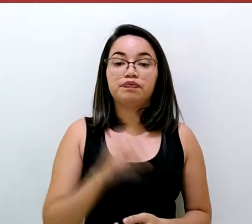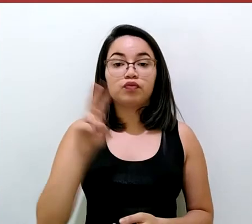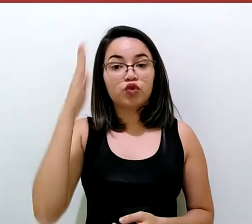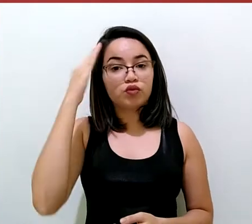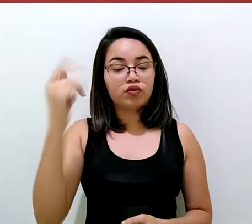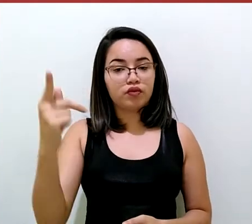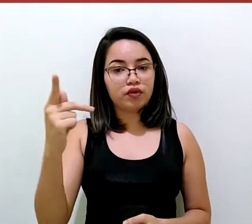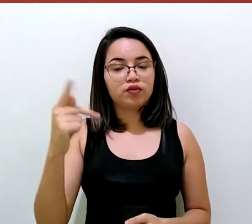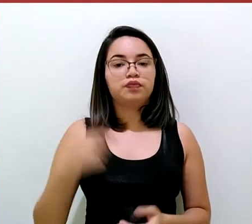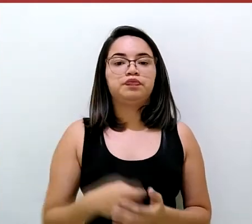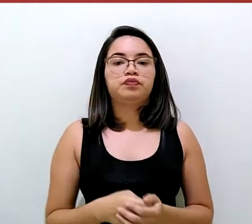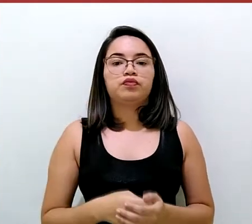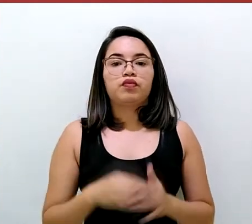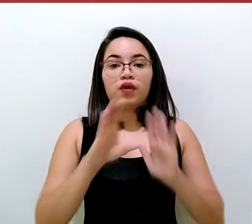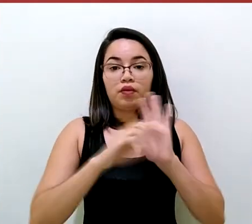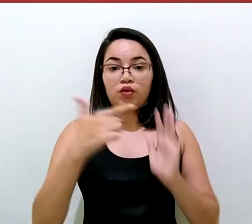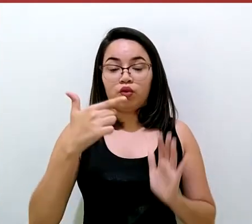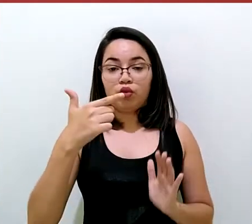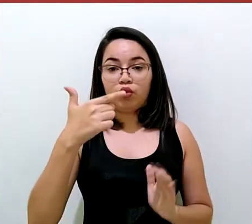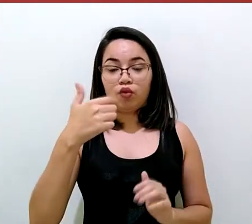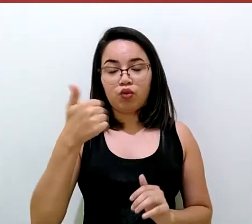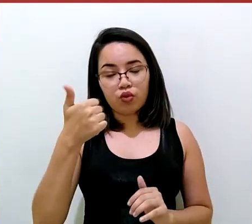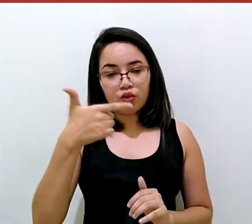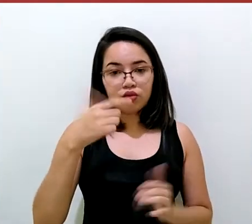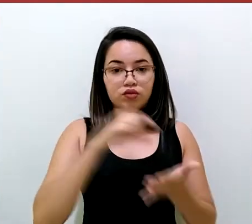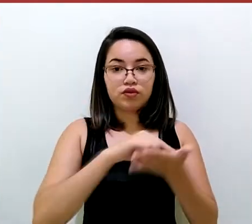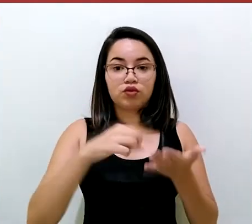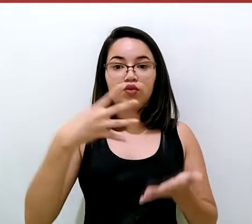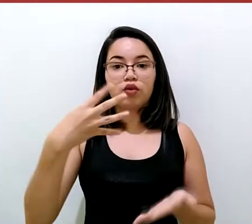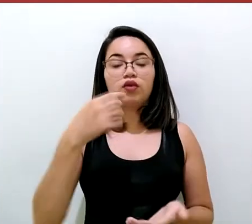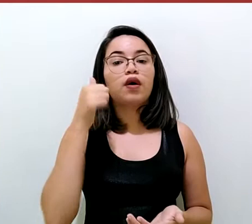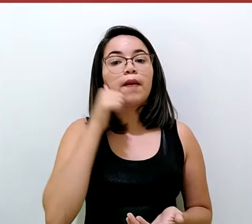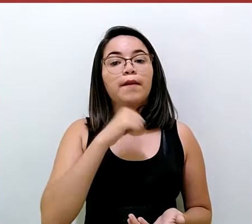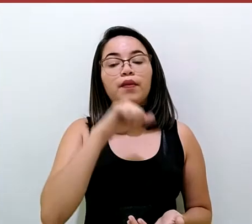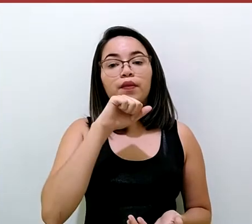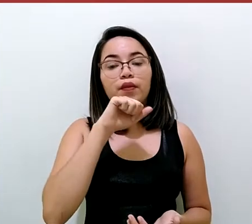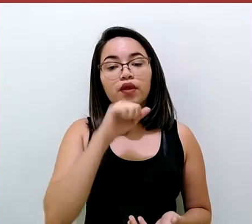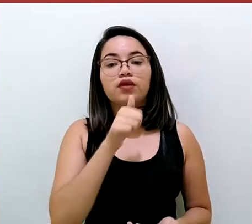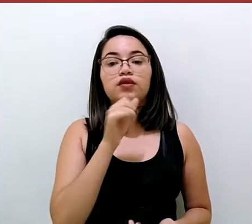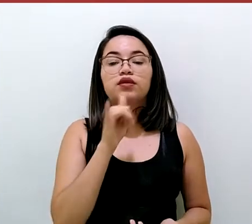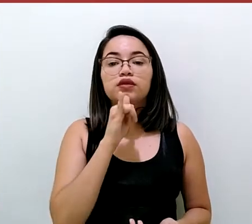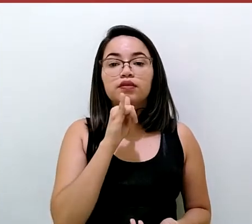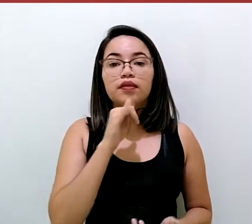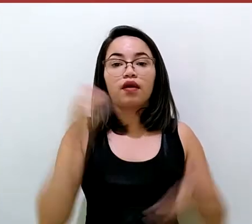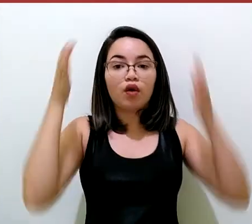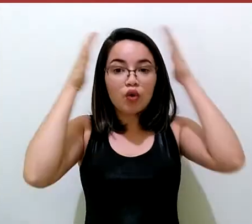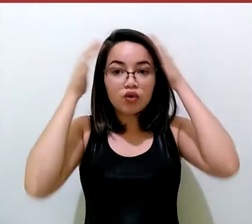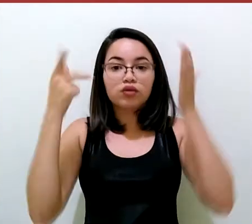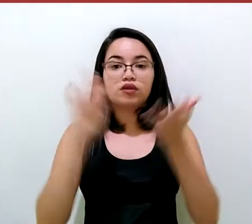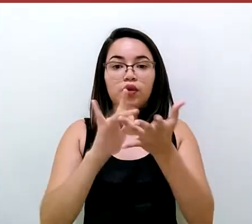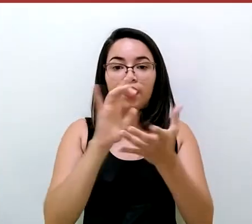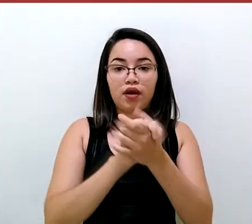provérbios. Provérbios 12, 4 diz assim: a mulher exemplar é a coroa do seu